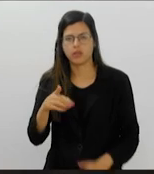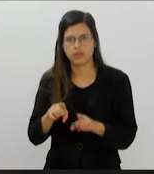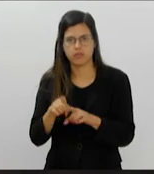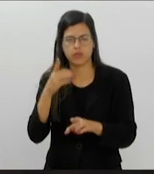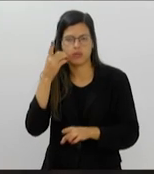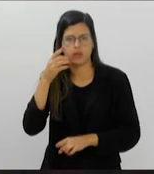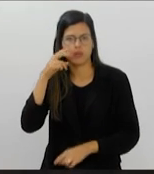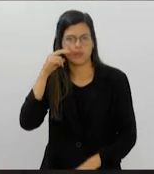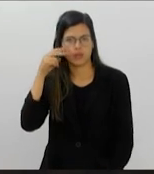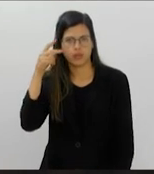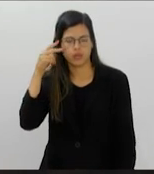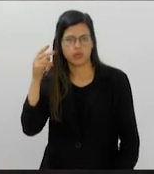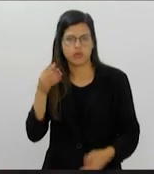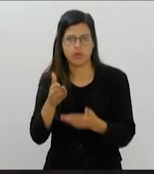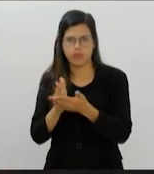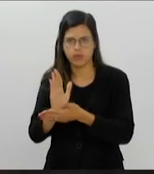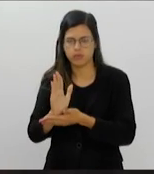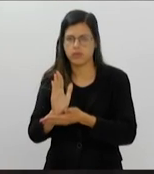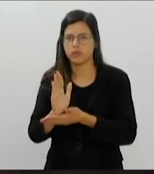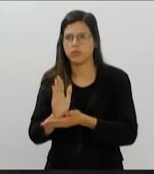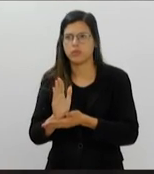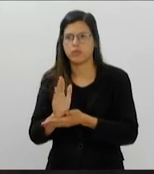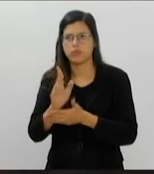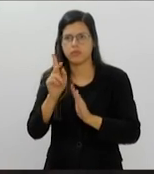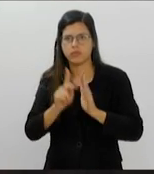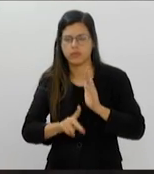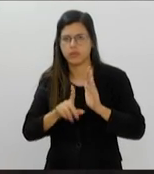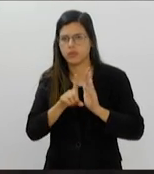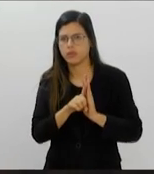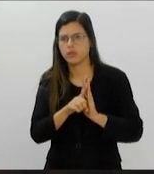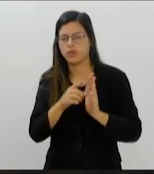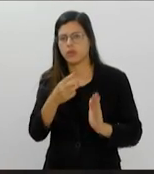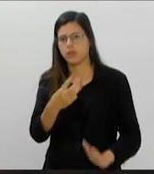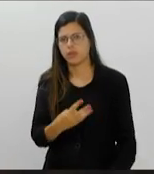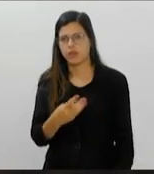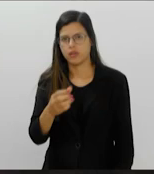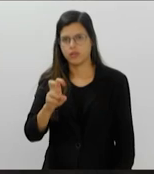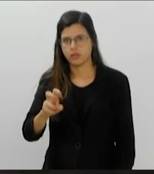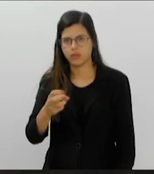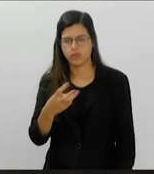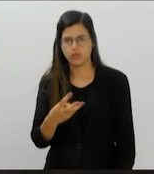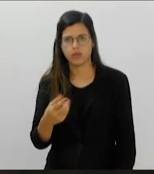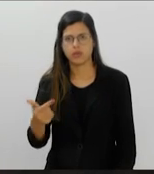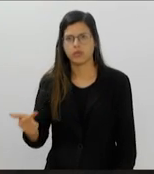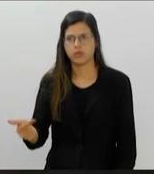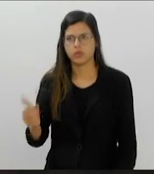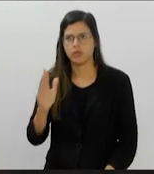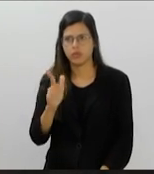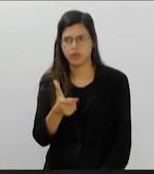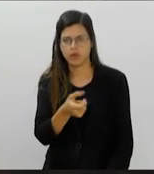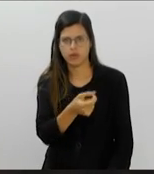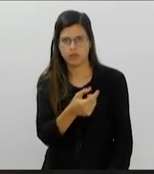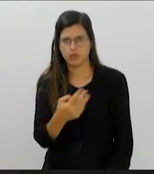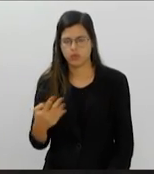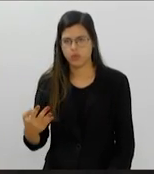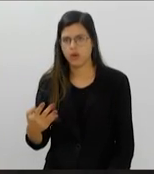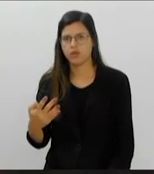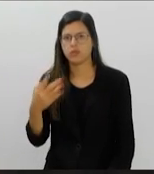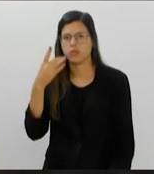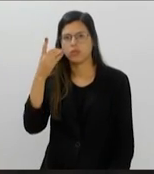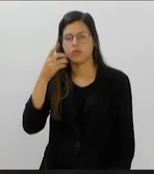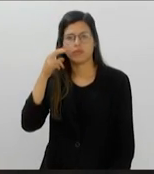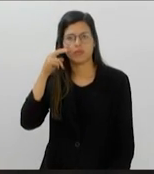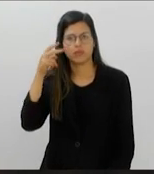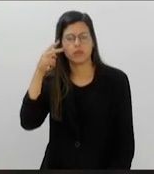aprovam, aprovado. Projeto de lei 3532 de 24, deputada Tia Ju, senhores que